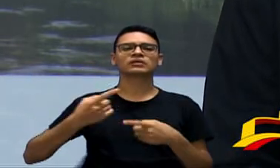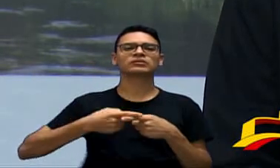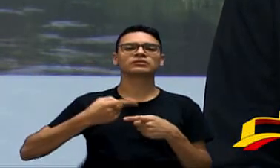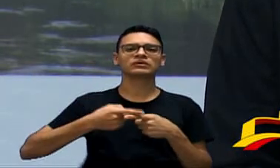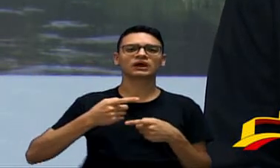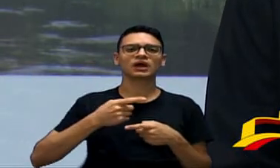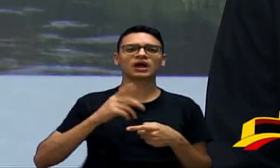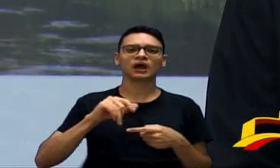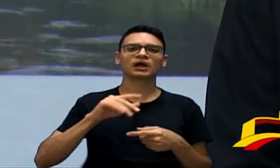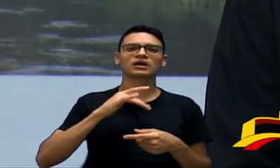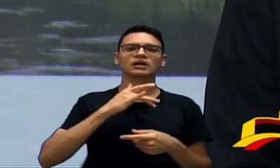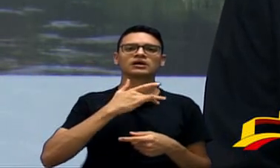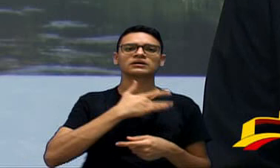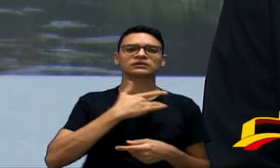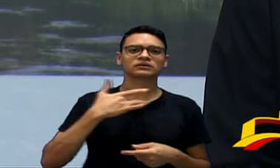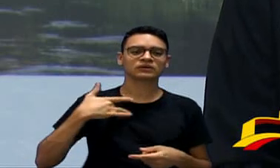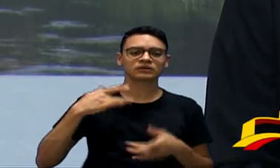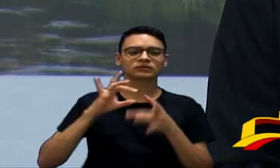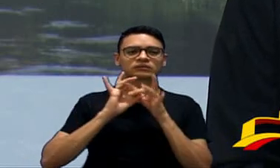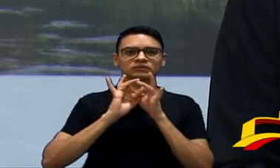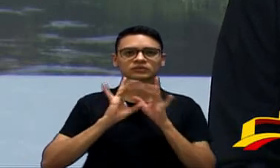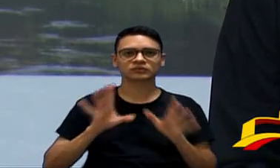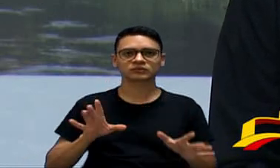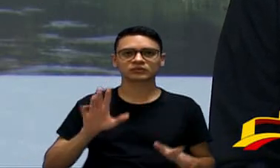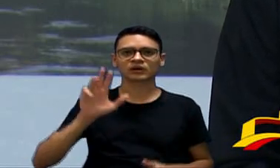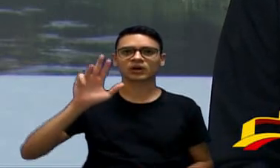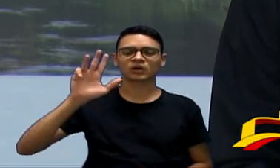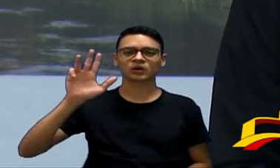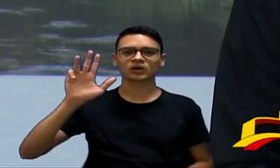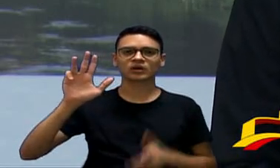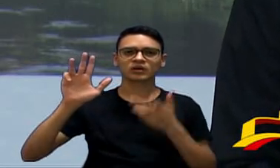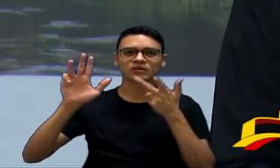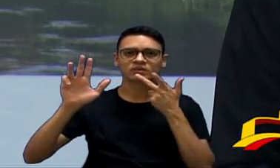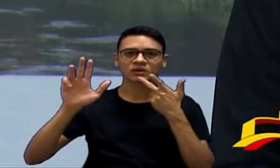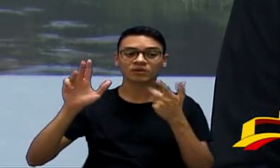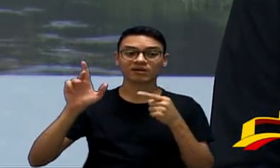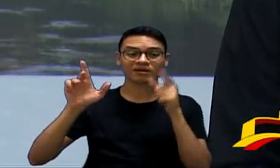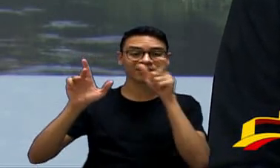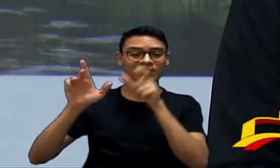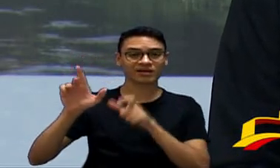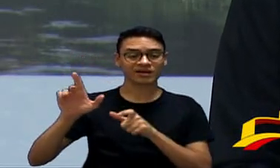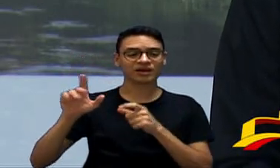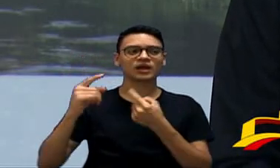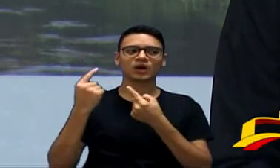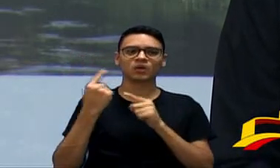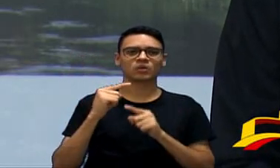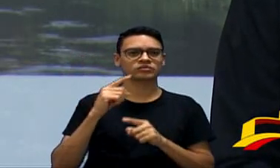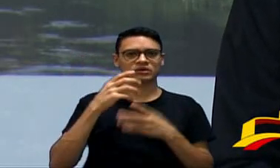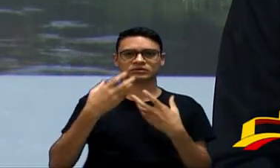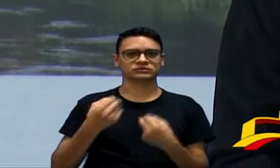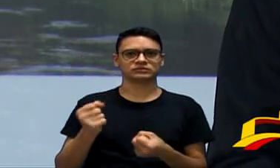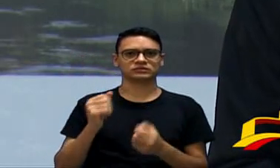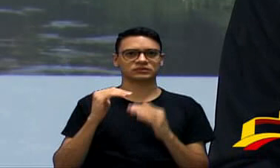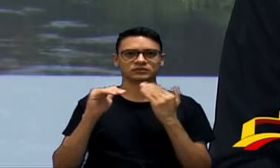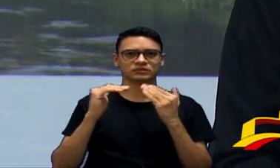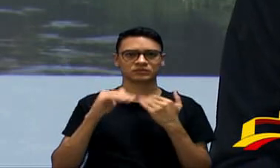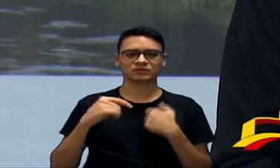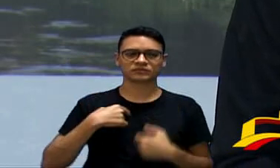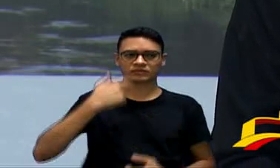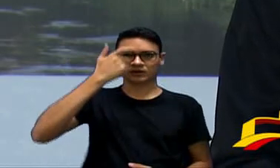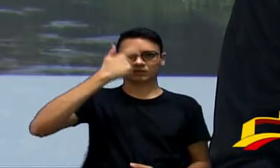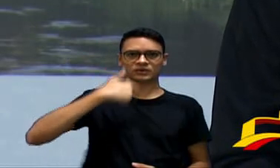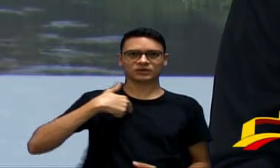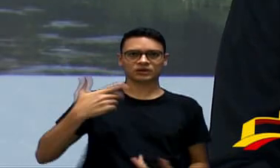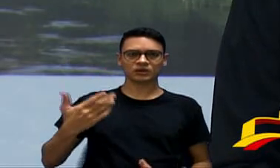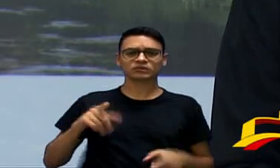questão de saúde pública. Lula foi claro, pessoalmente ele é contra o aborto. Se alguém perguntar para mim qual a minha posição,